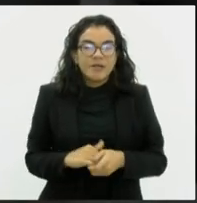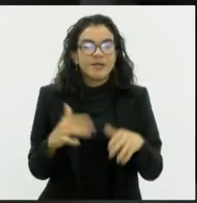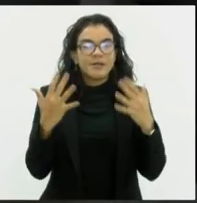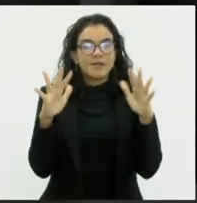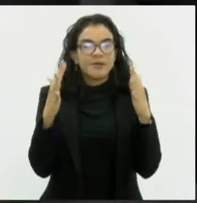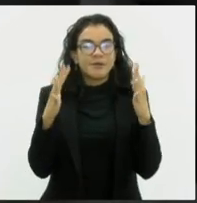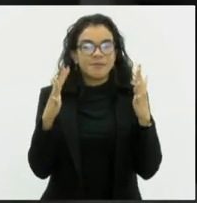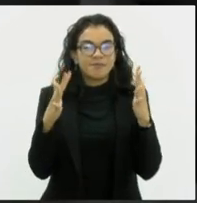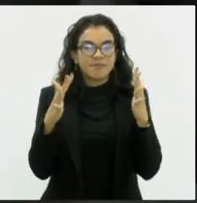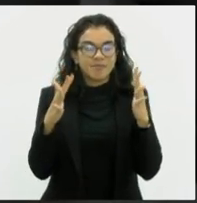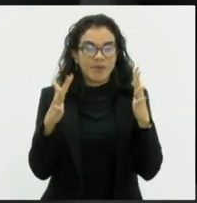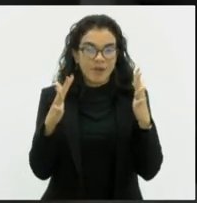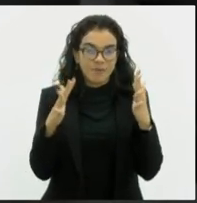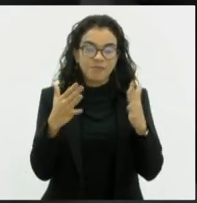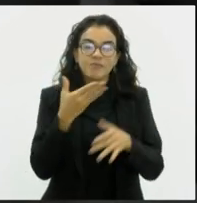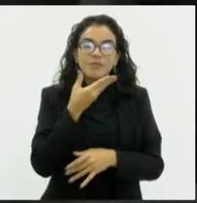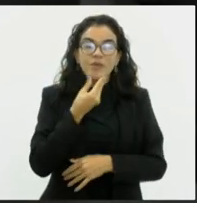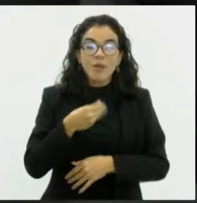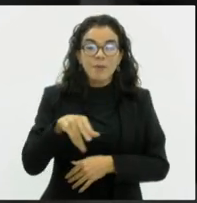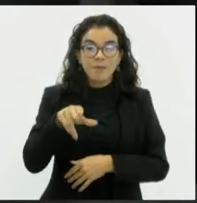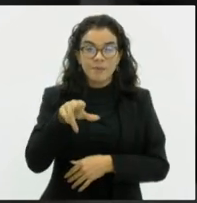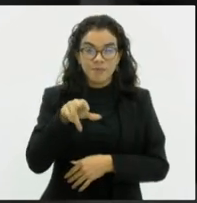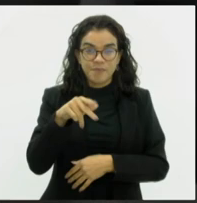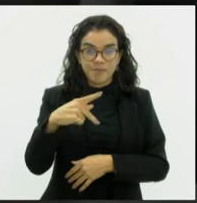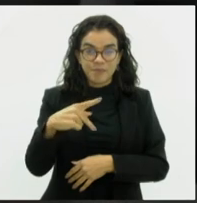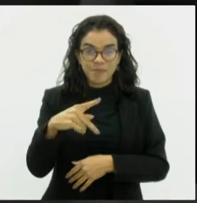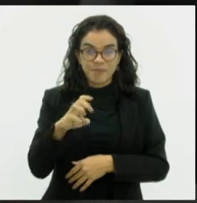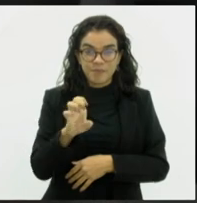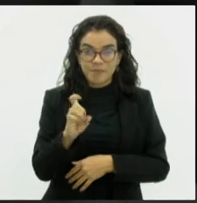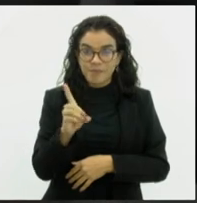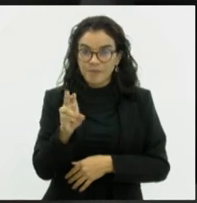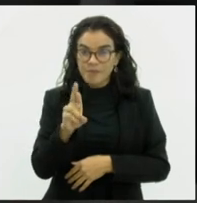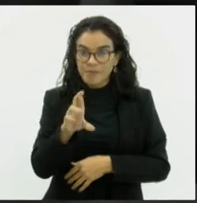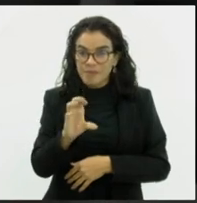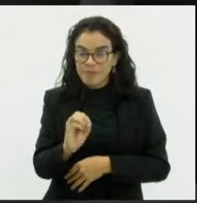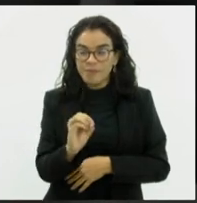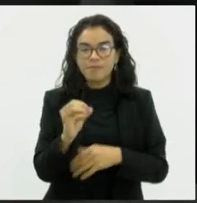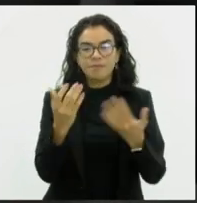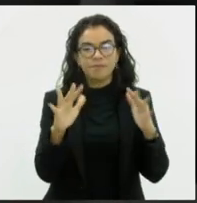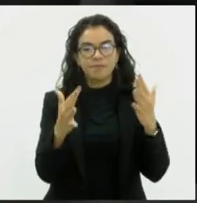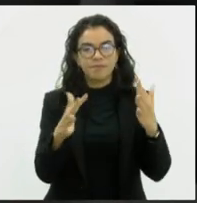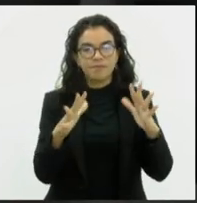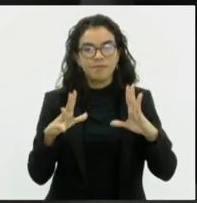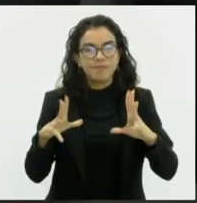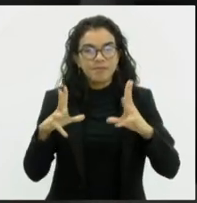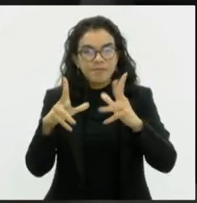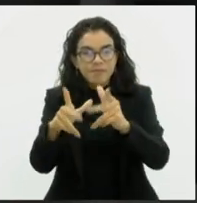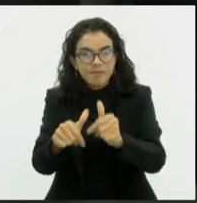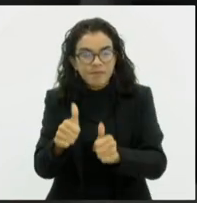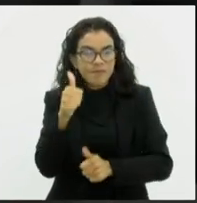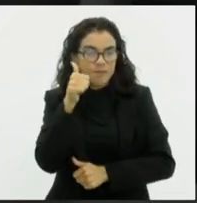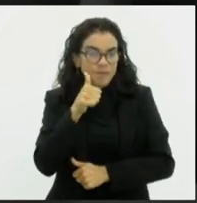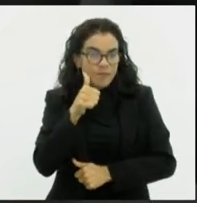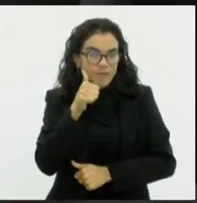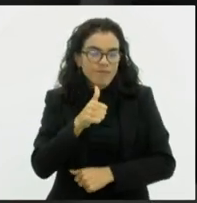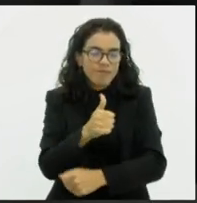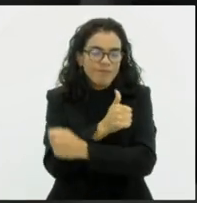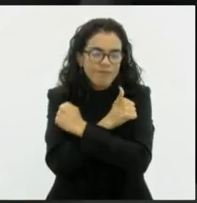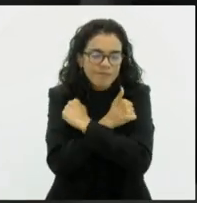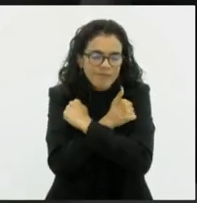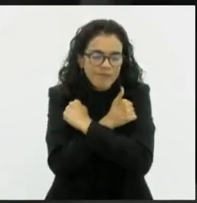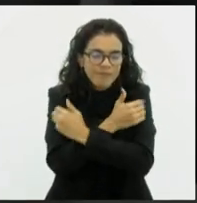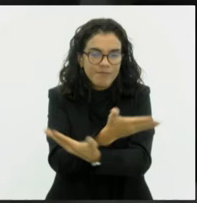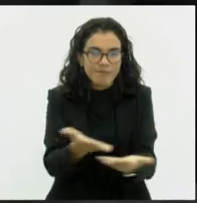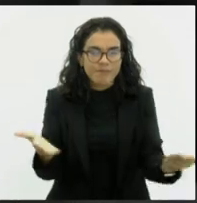parabenizar mais uma vez o meu irmão Pedro por essa brilhante atitude e parabenizar a todas as mulheres por esse dia, deixar um abraço para todos e